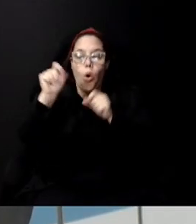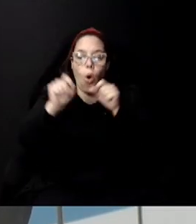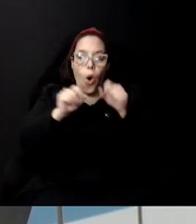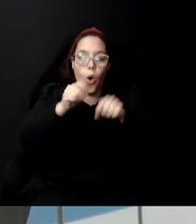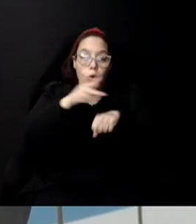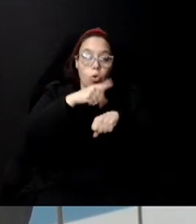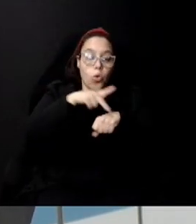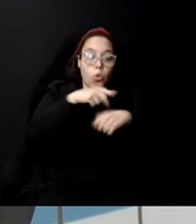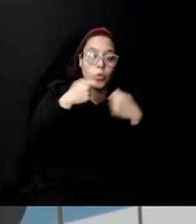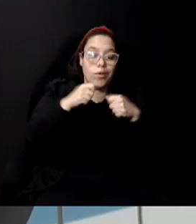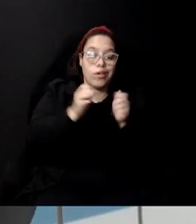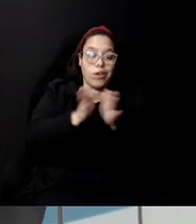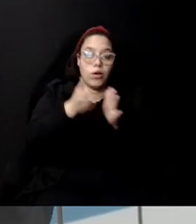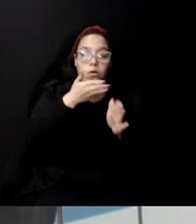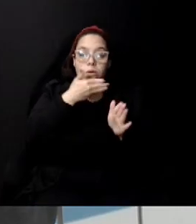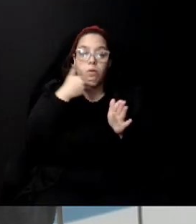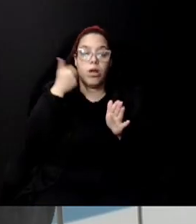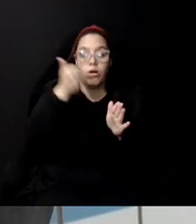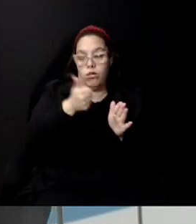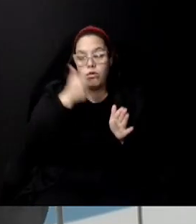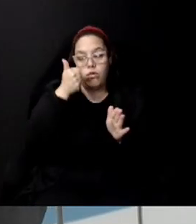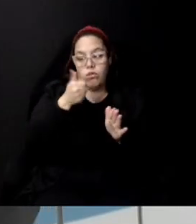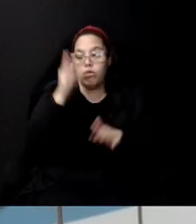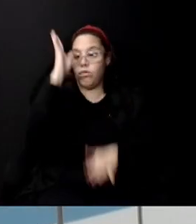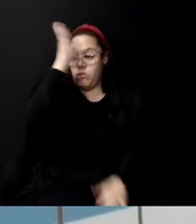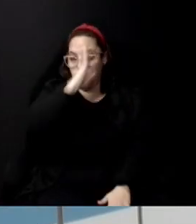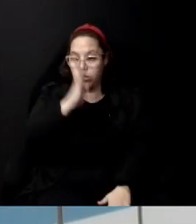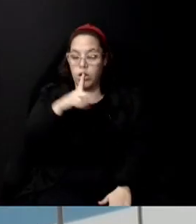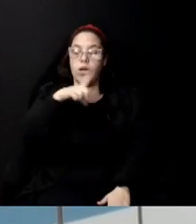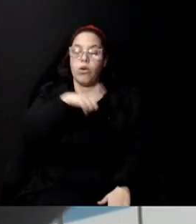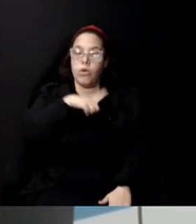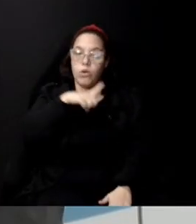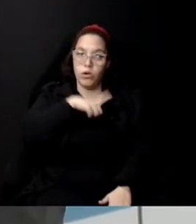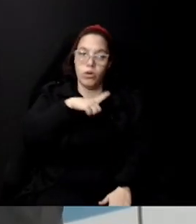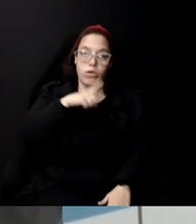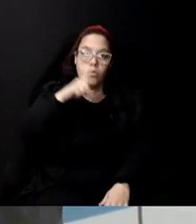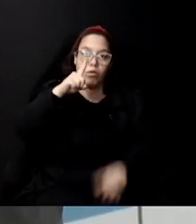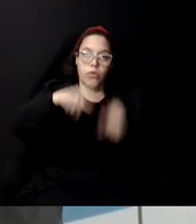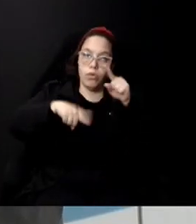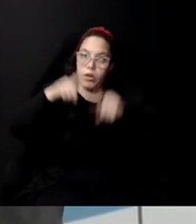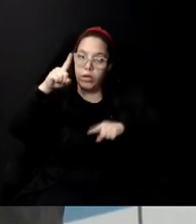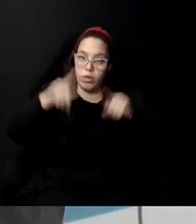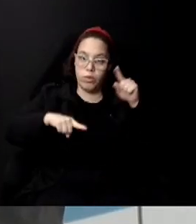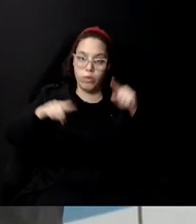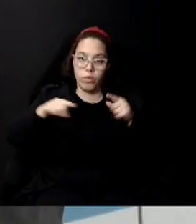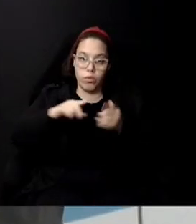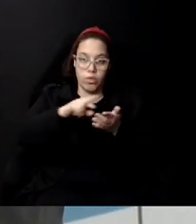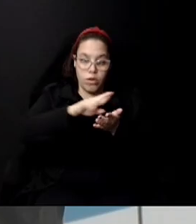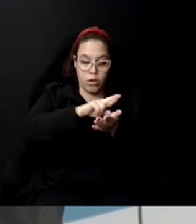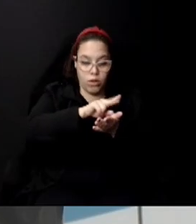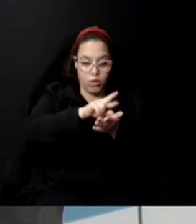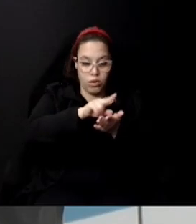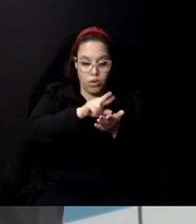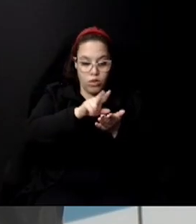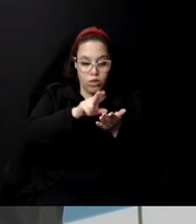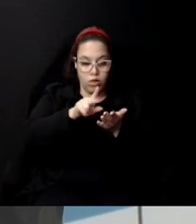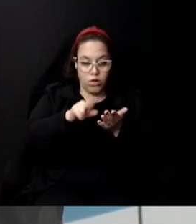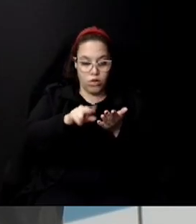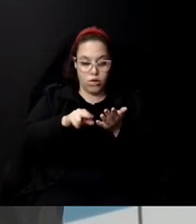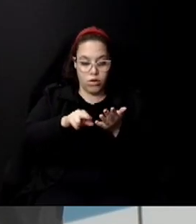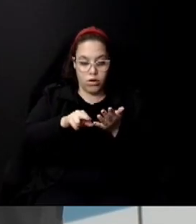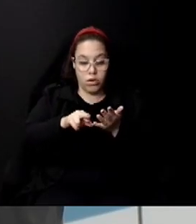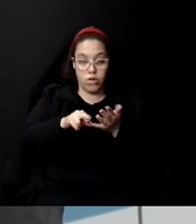caminhar para melhoras. Então, o Brasil tem vários pontos que foram indicados nas revisões